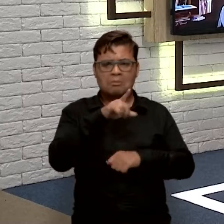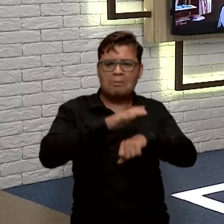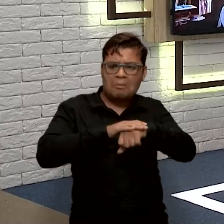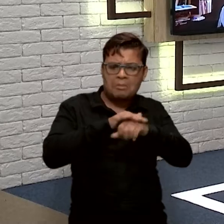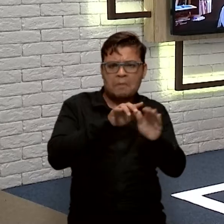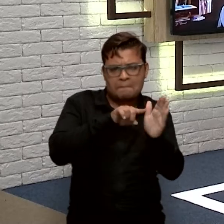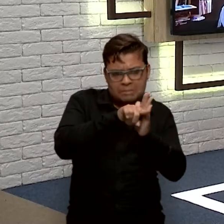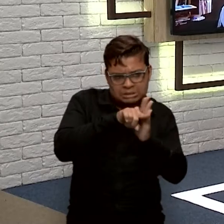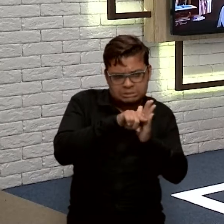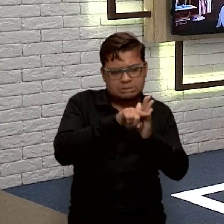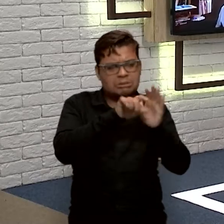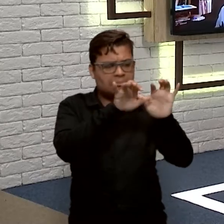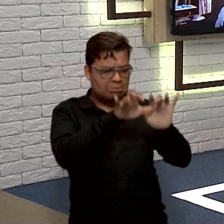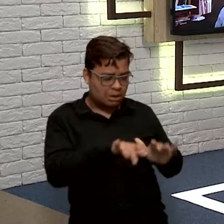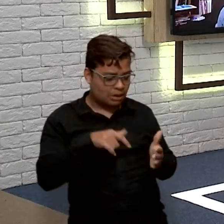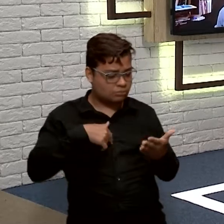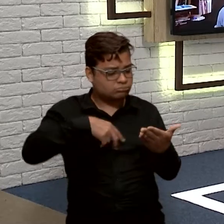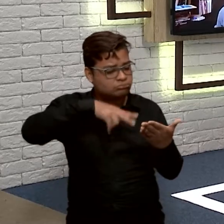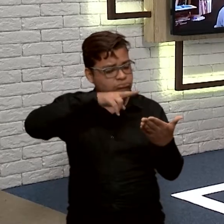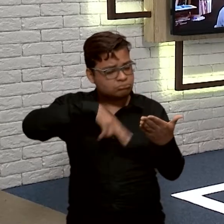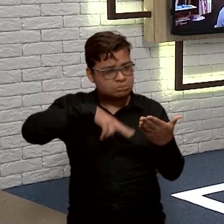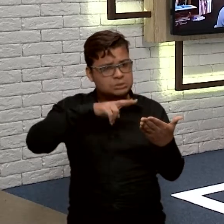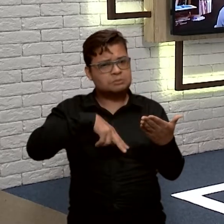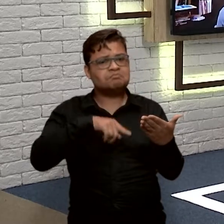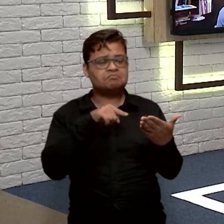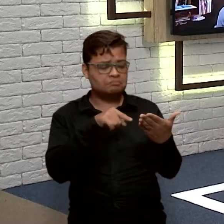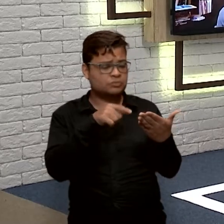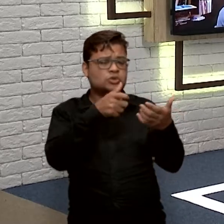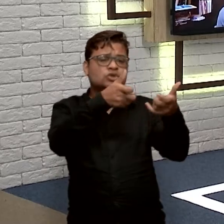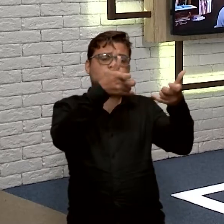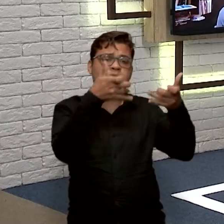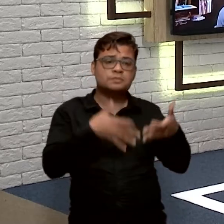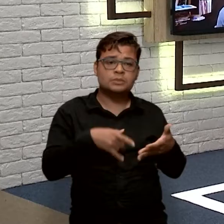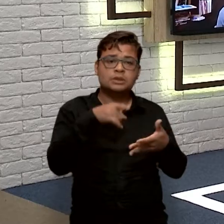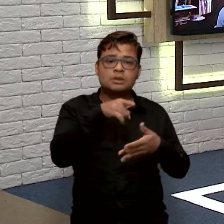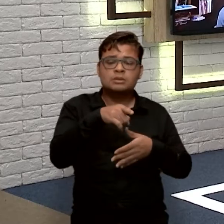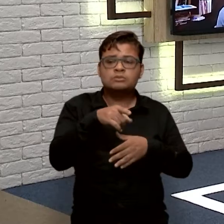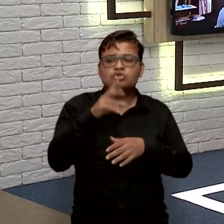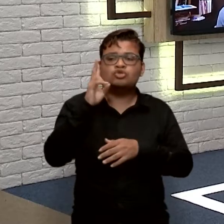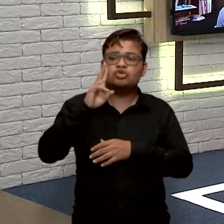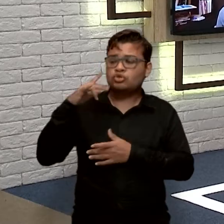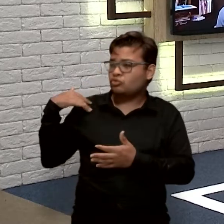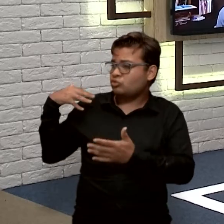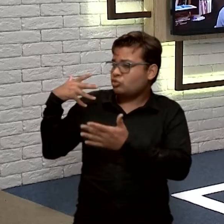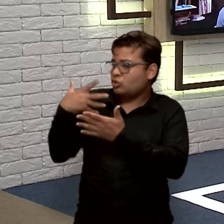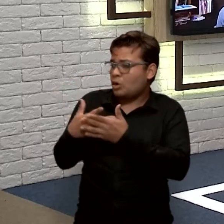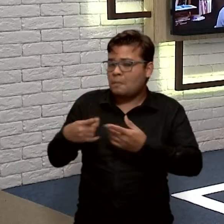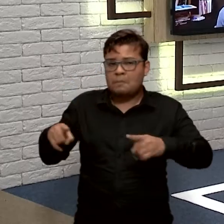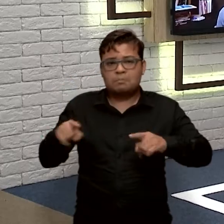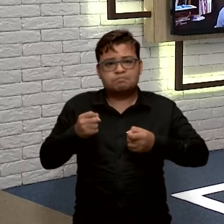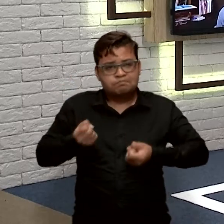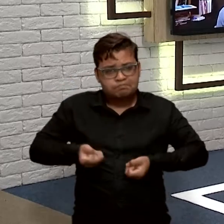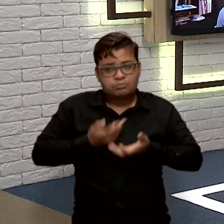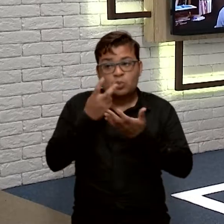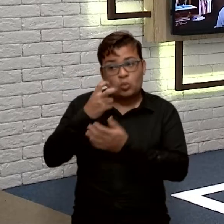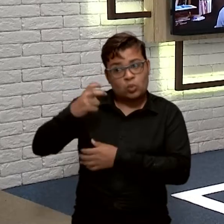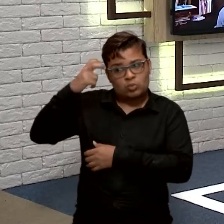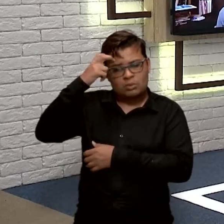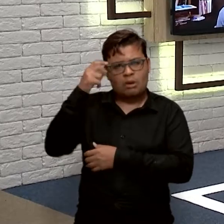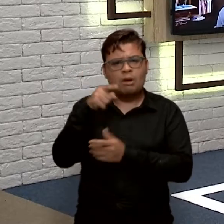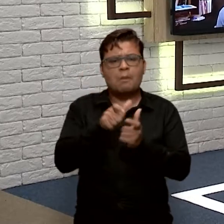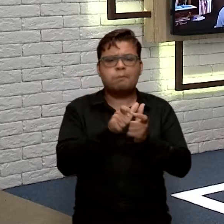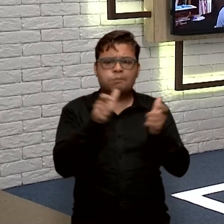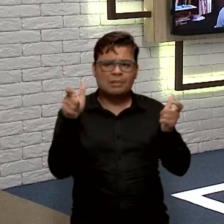pesquisa, você fala, né, que é um trabalho sobre a história de uma produção cultural de uma juventude que é de maioria negra